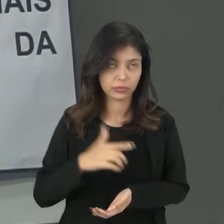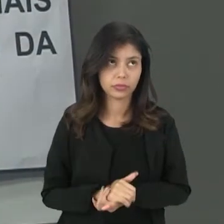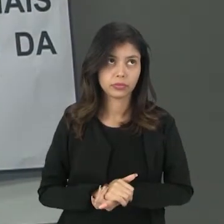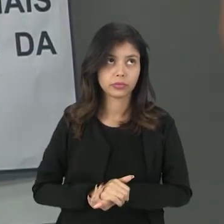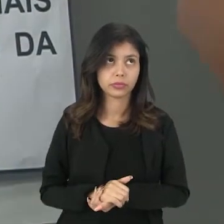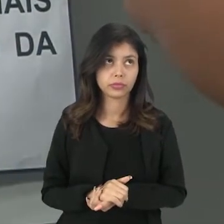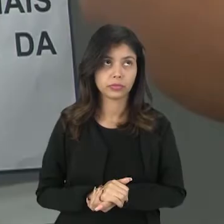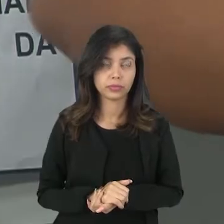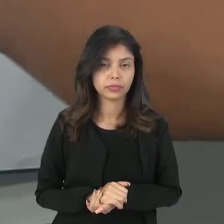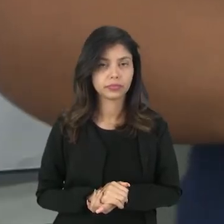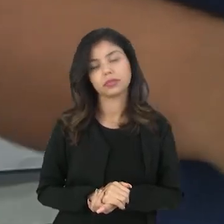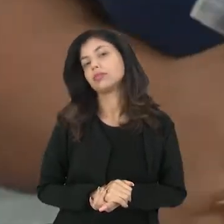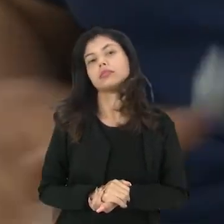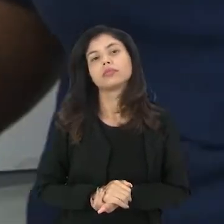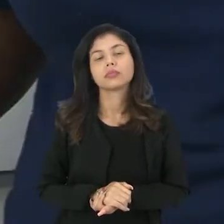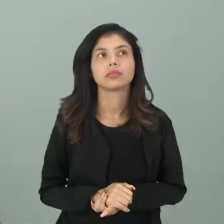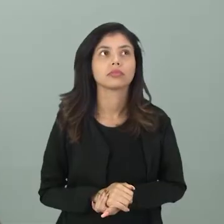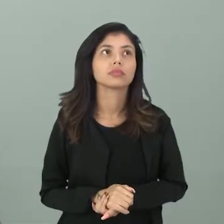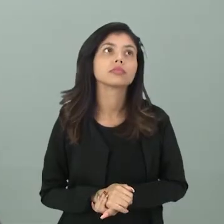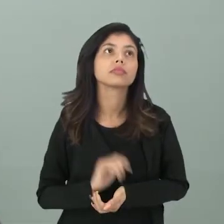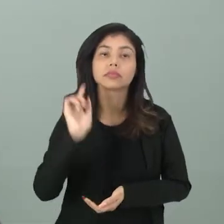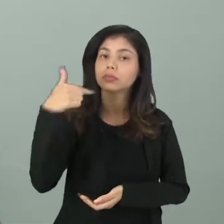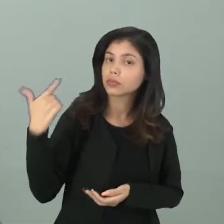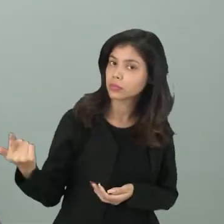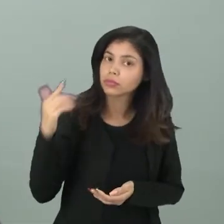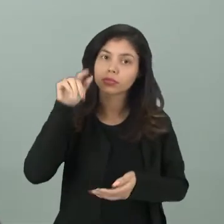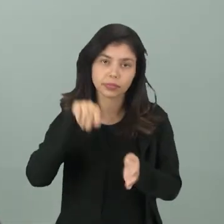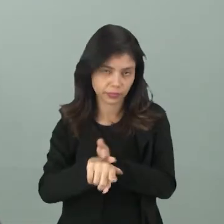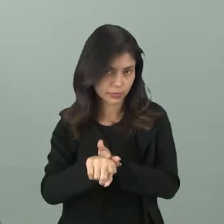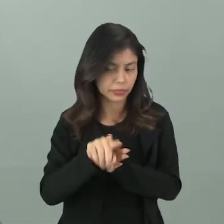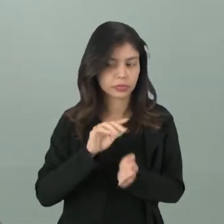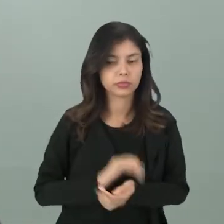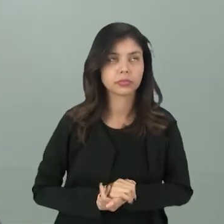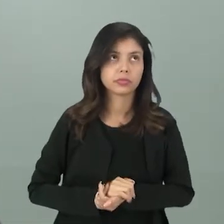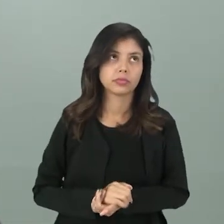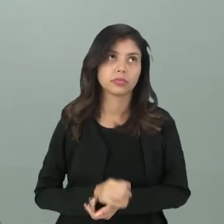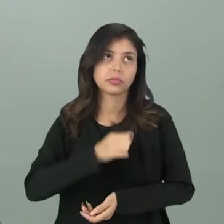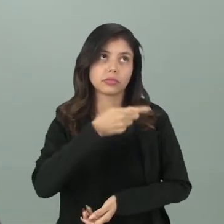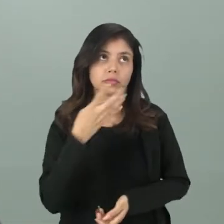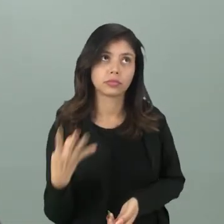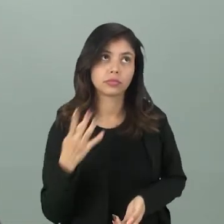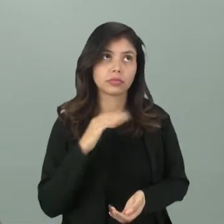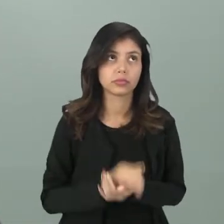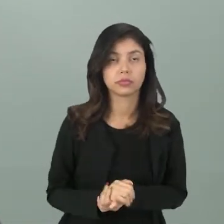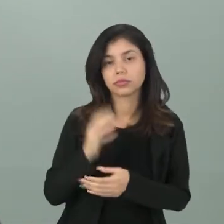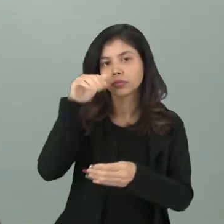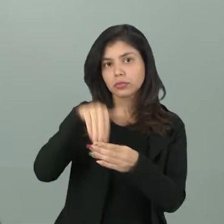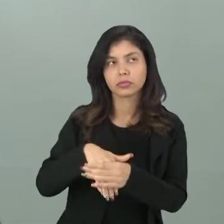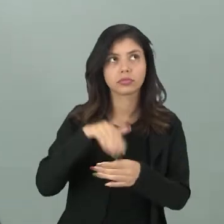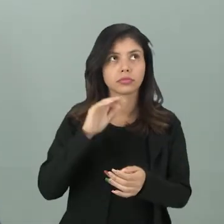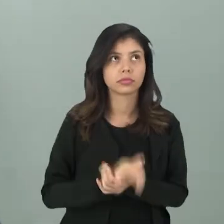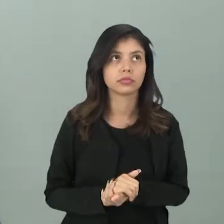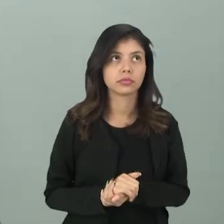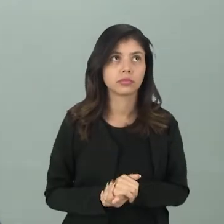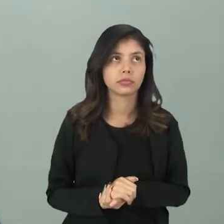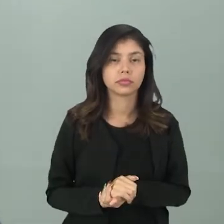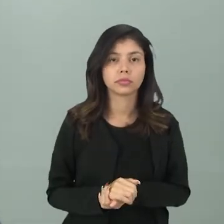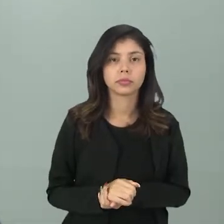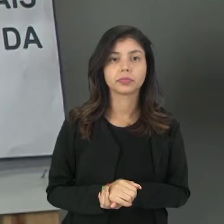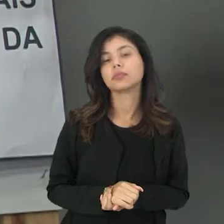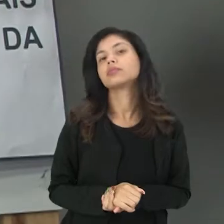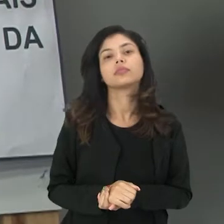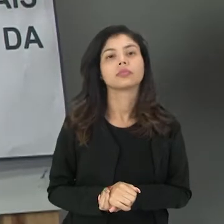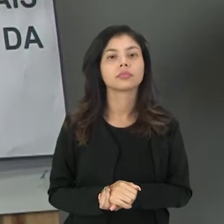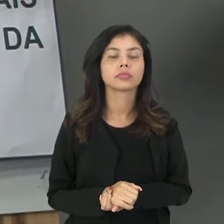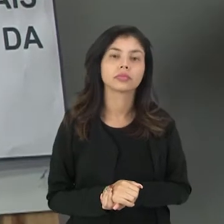deu 12. Vamos à próxima pergunta? Quantos votos a